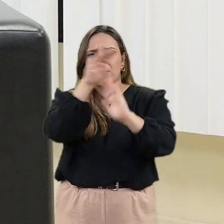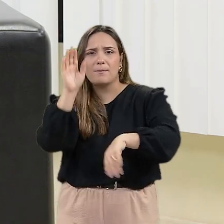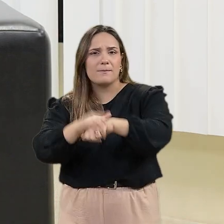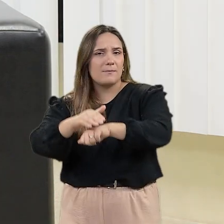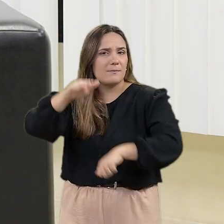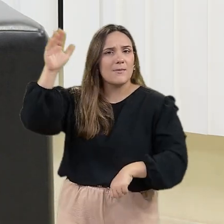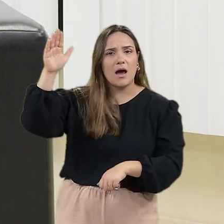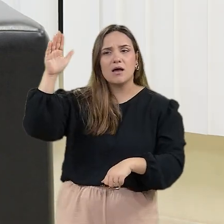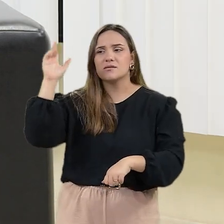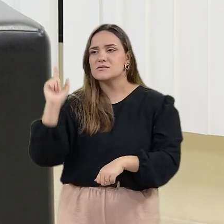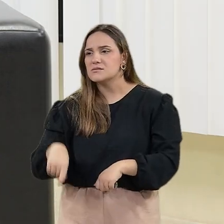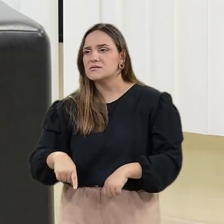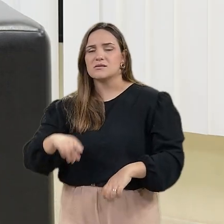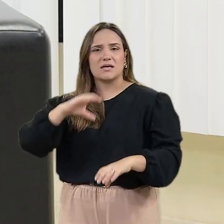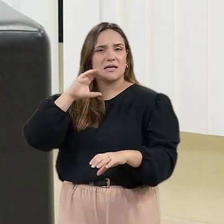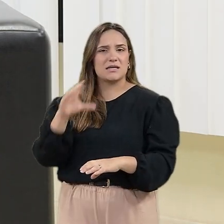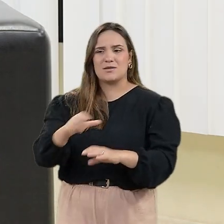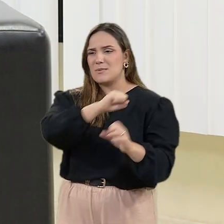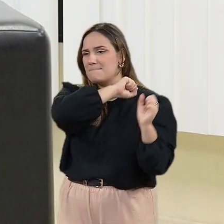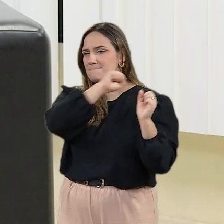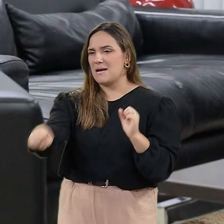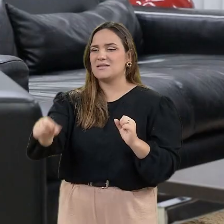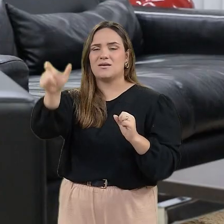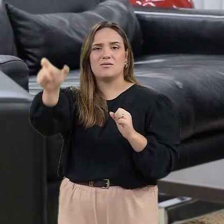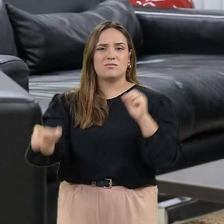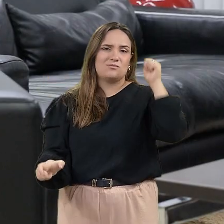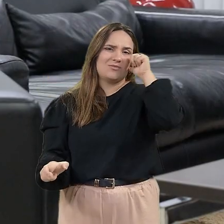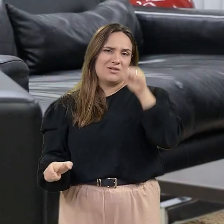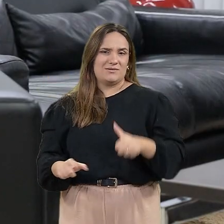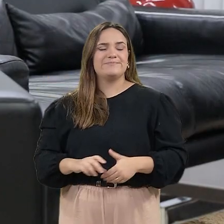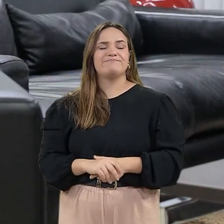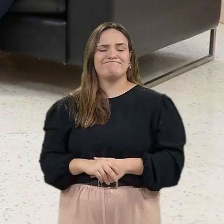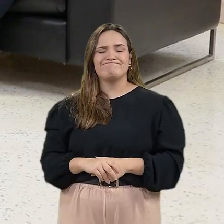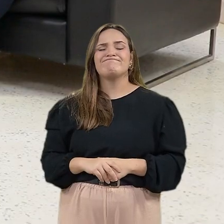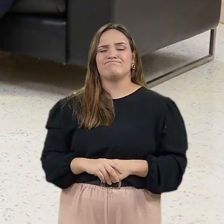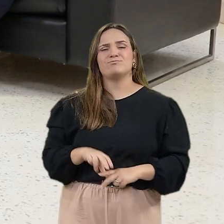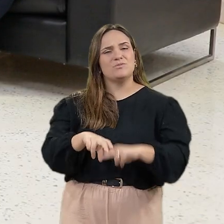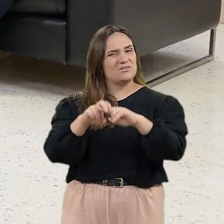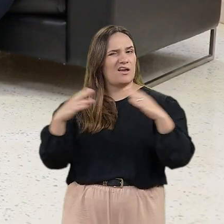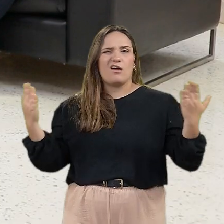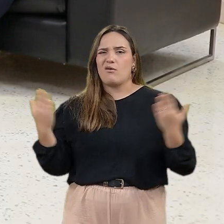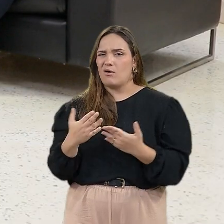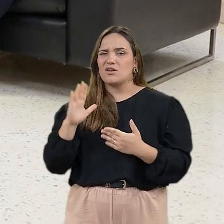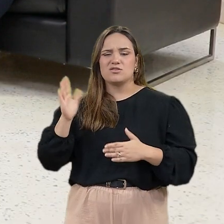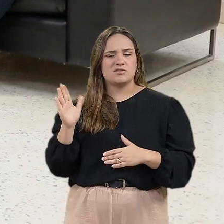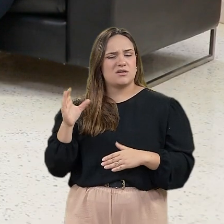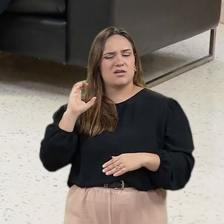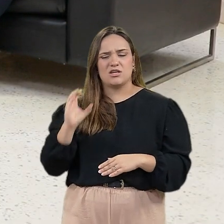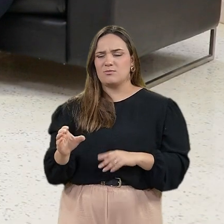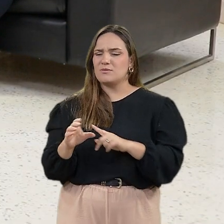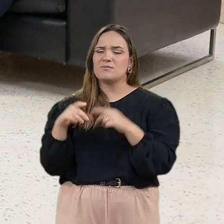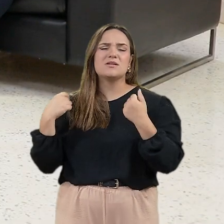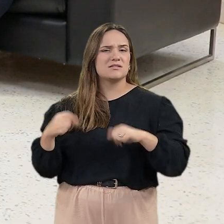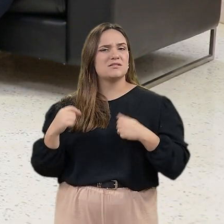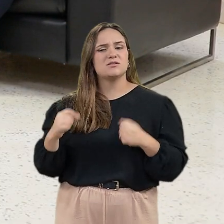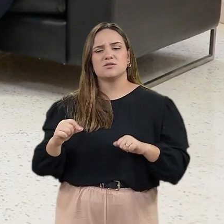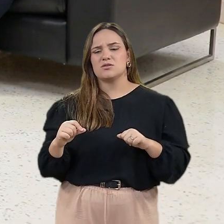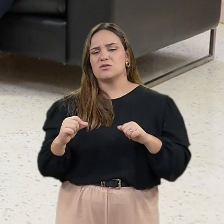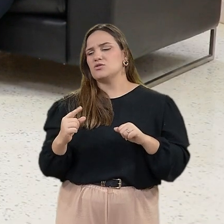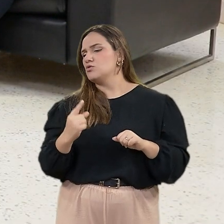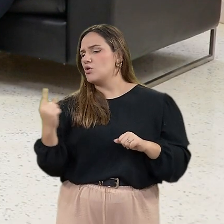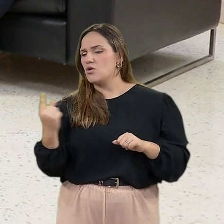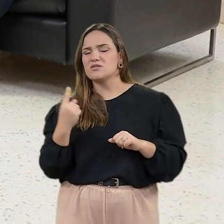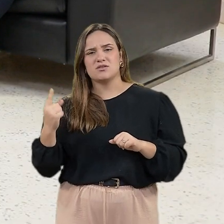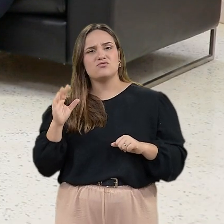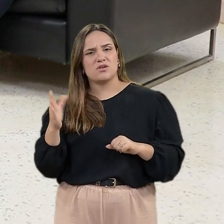vez maior do crime de feminicídio. Então, passou da hora de o crime de feminicídio ser